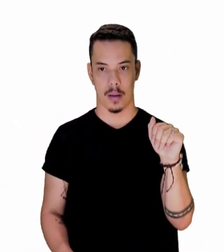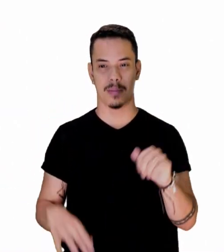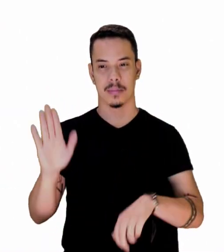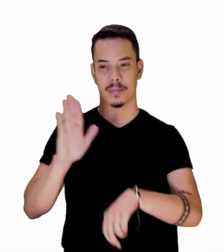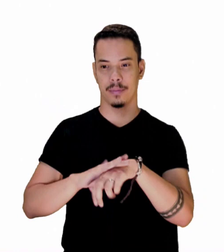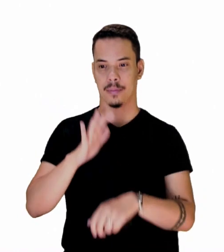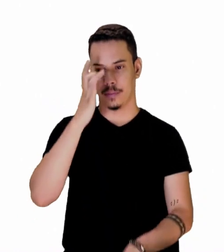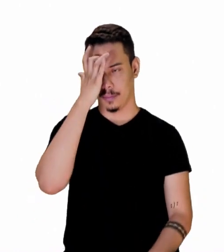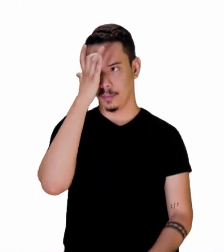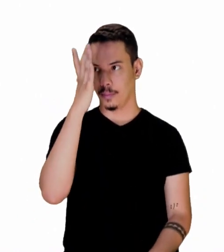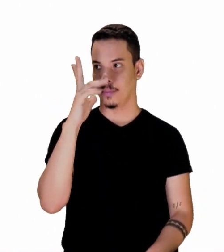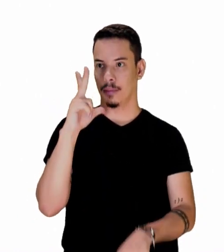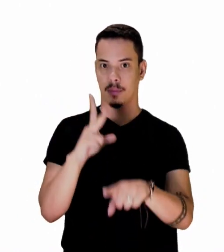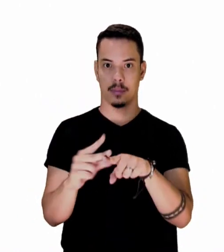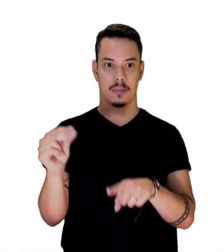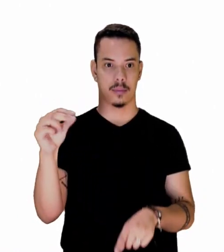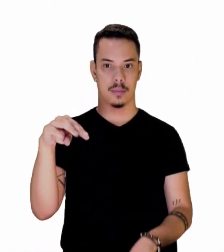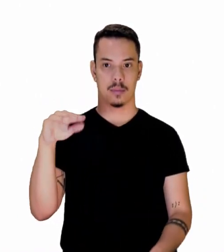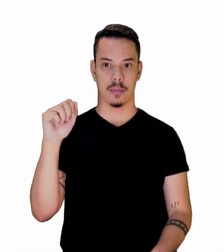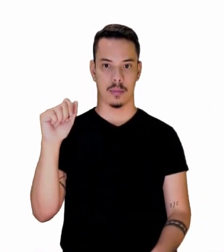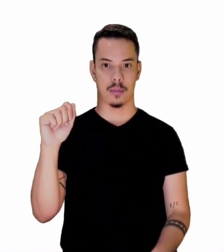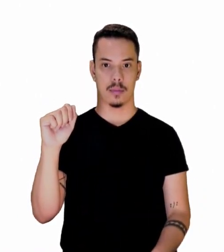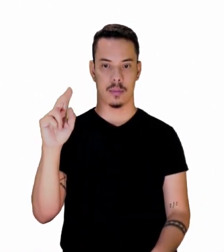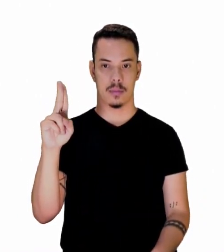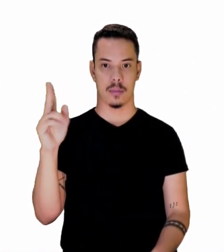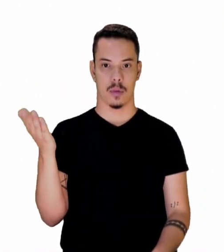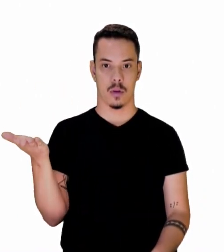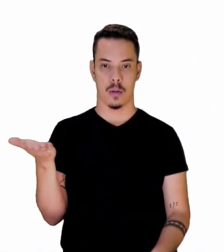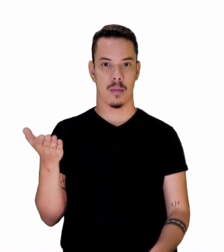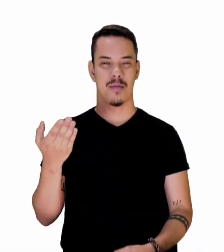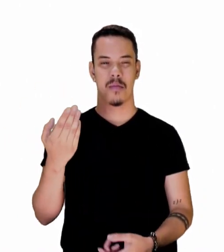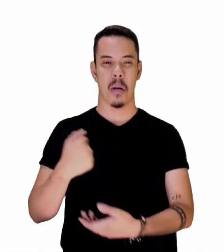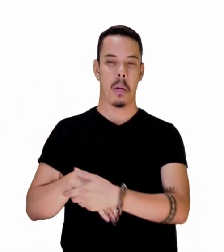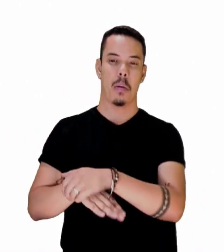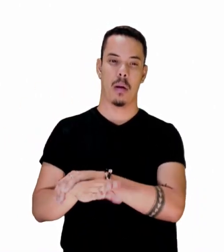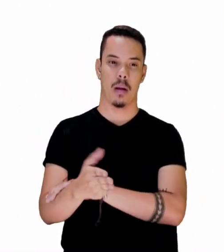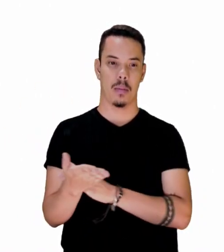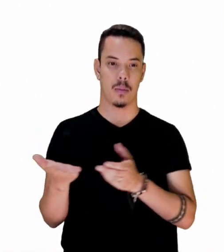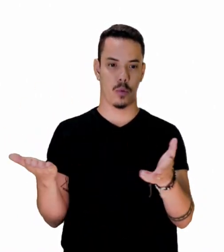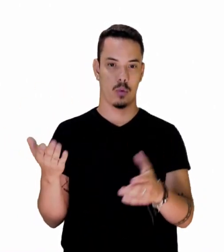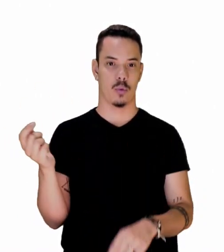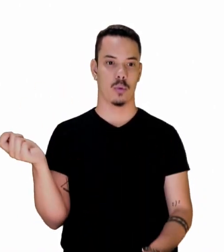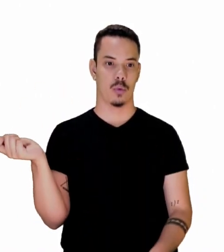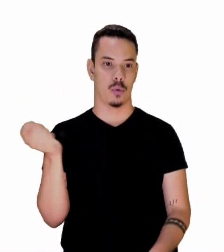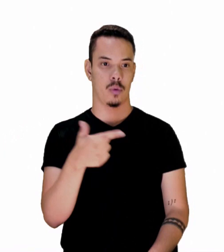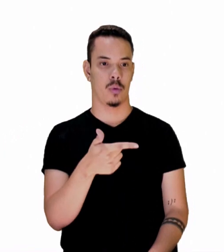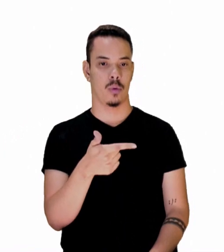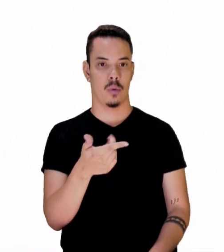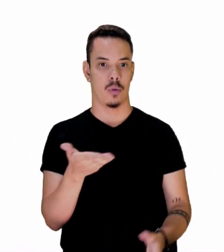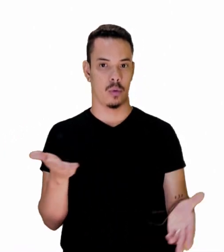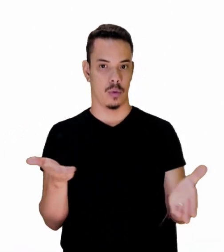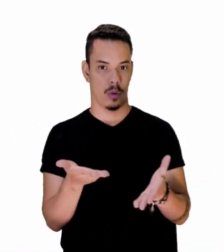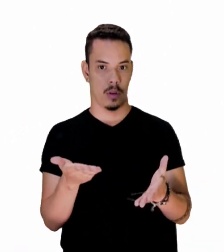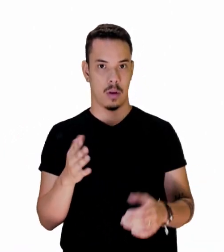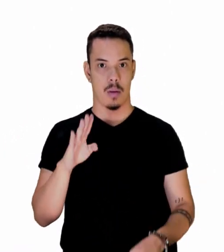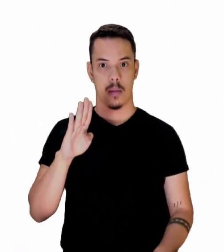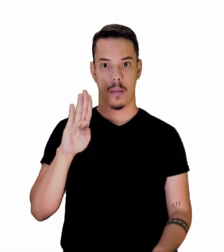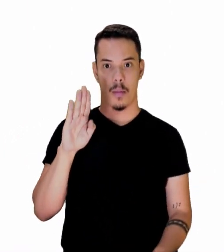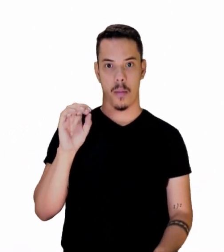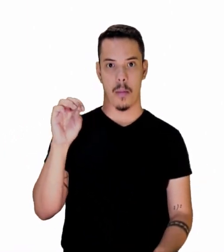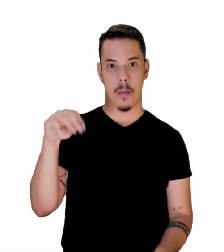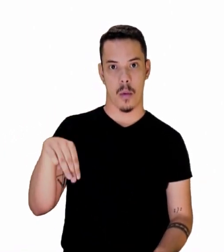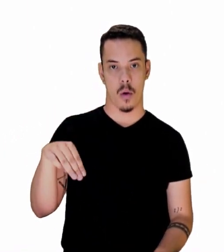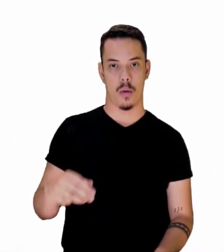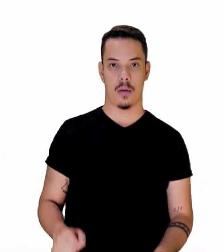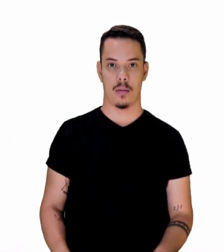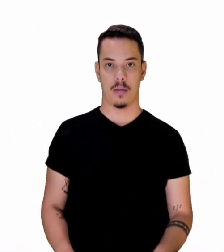mal hábito hoje do que amanhã. É mais fácil vencer um bom hábito, bom, troca por bom,